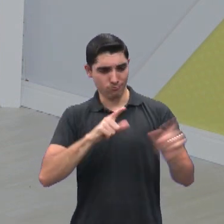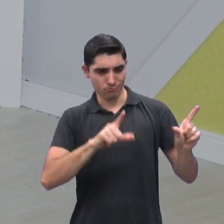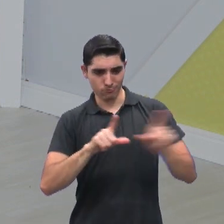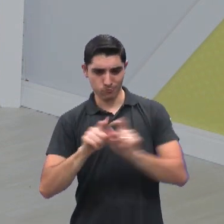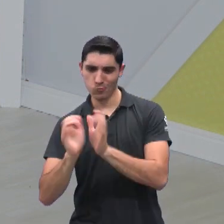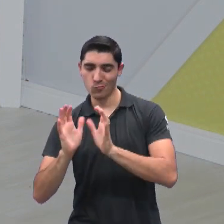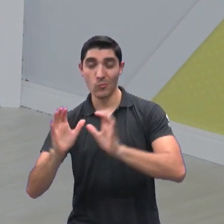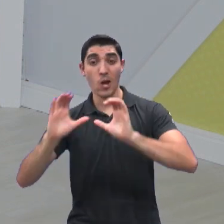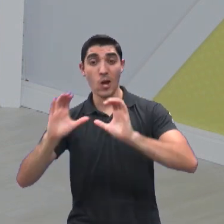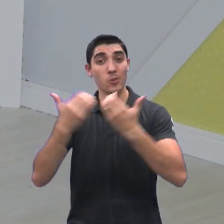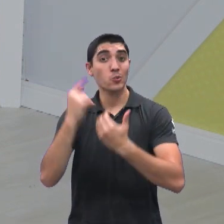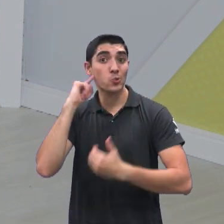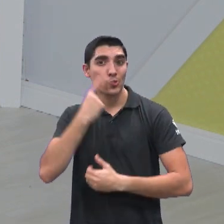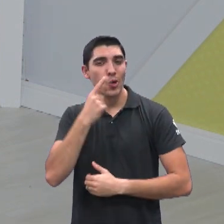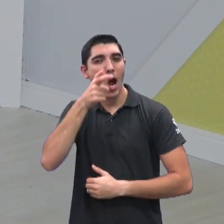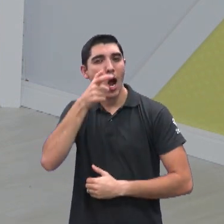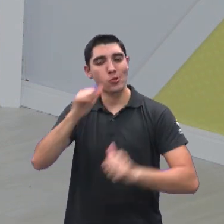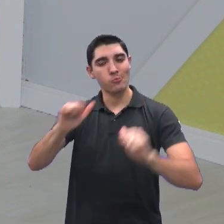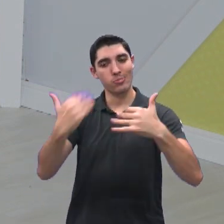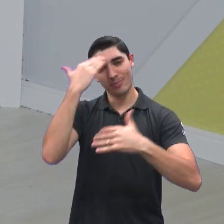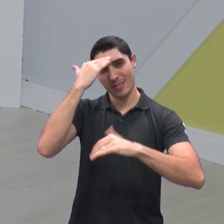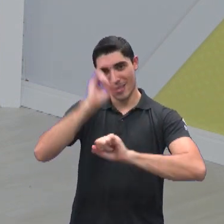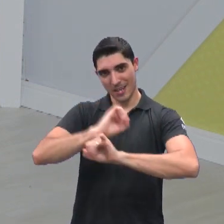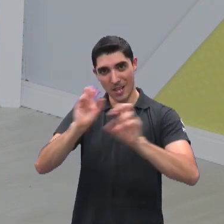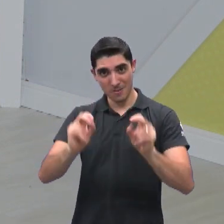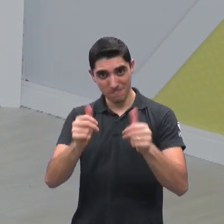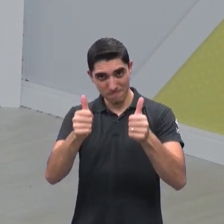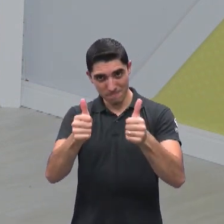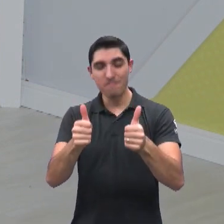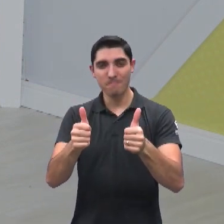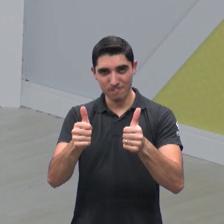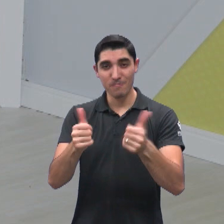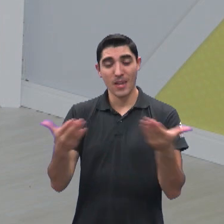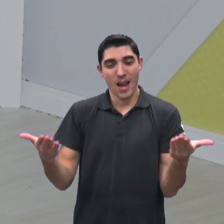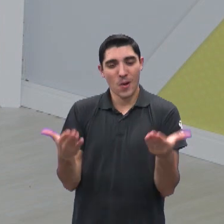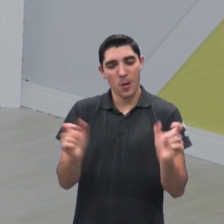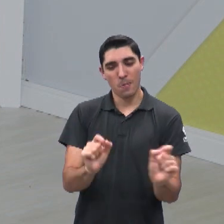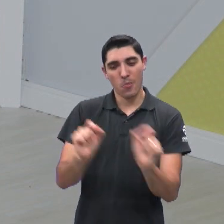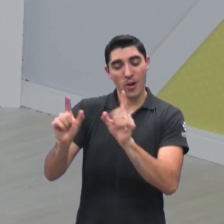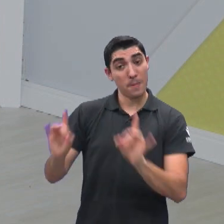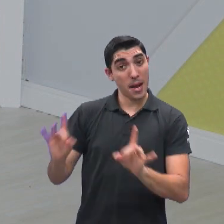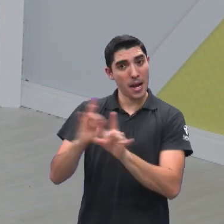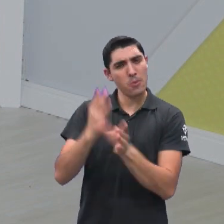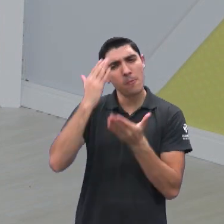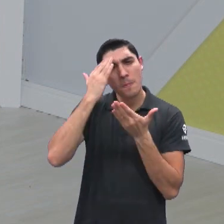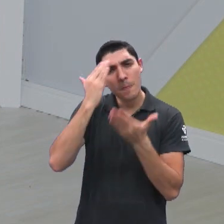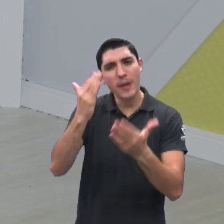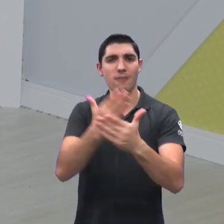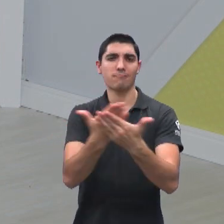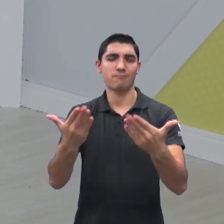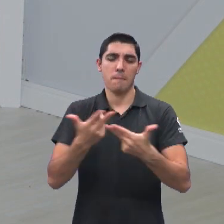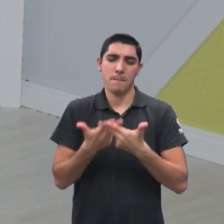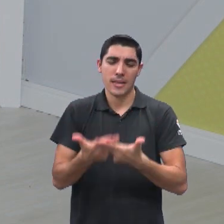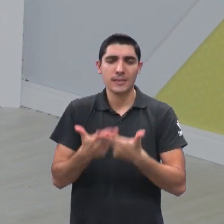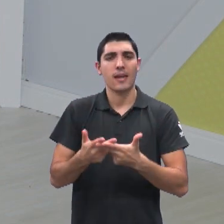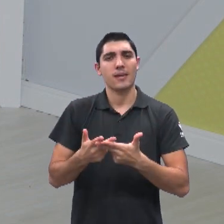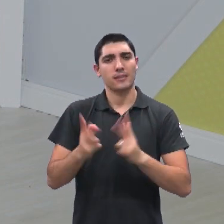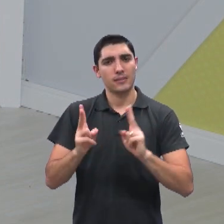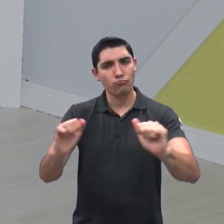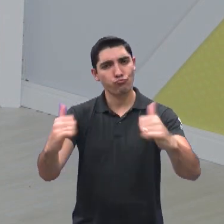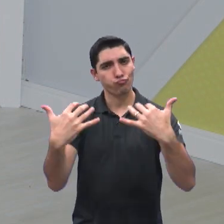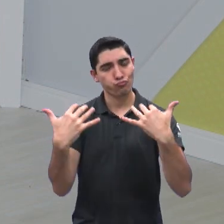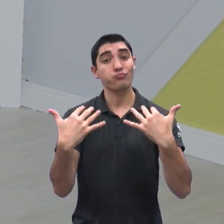informação para a comunidade surda que acompanha o nosso programa. Nós vamos chegando ao final do Hora de hoje, agradecendo a sua audiência, a sua paciência. Você fica agora